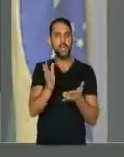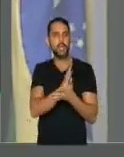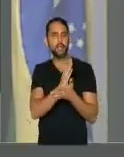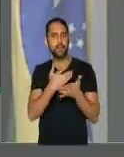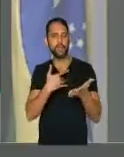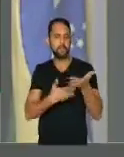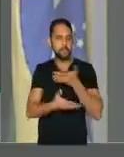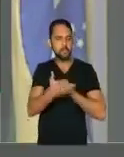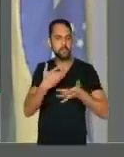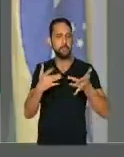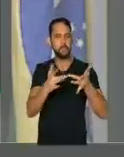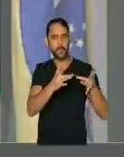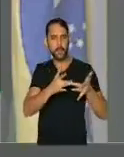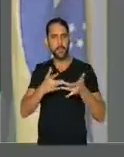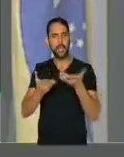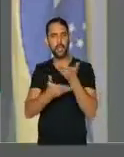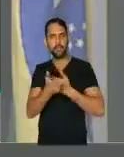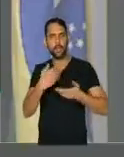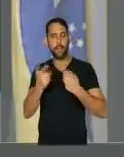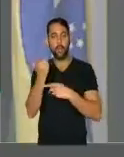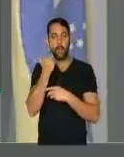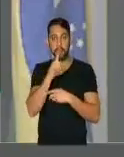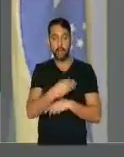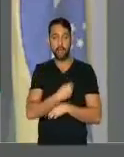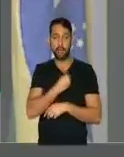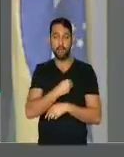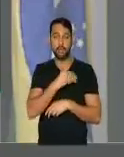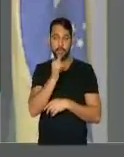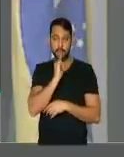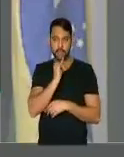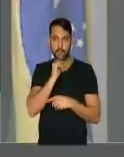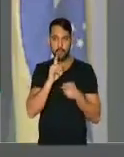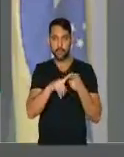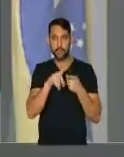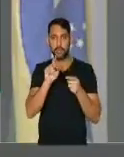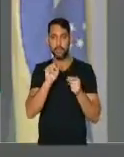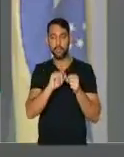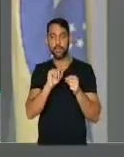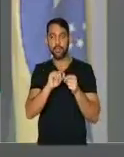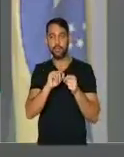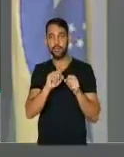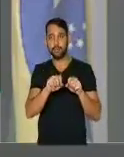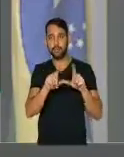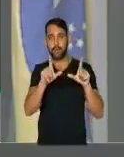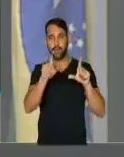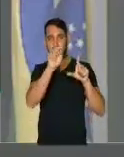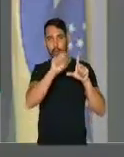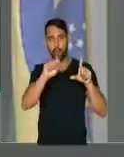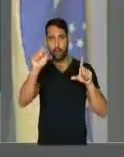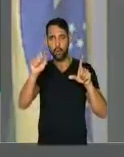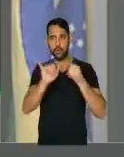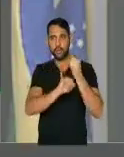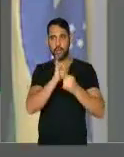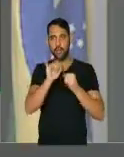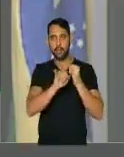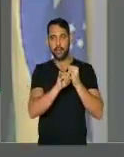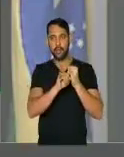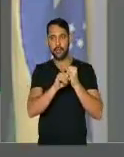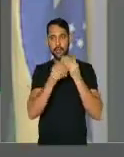participa, ele consegue, através, por exemplo, já de uma lousa eletrônica com